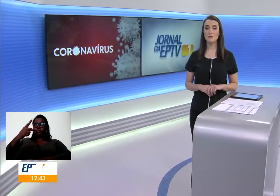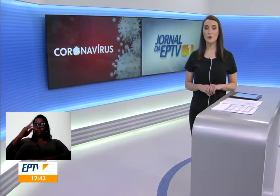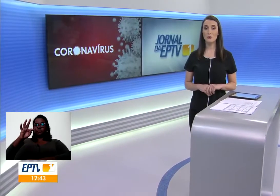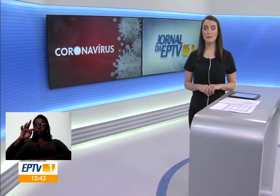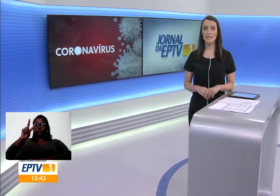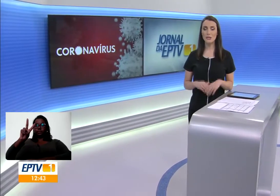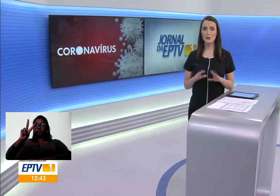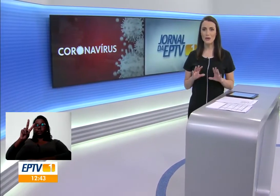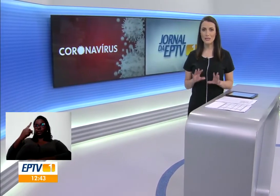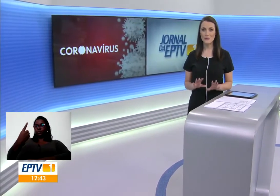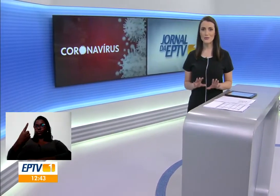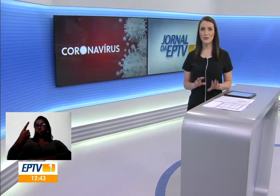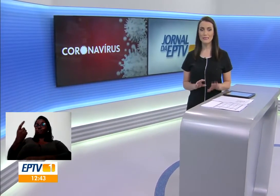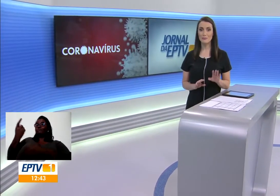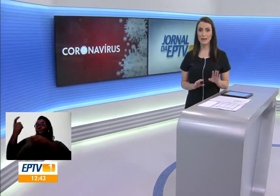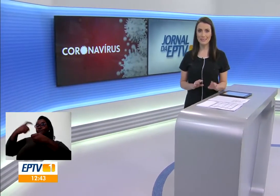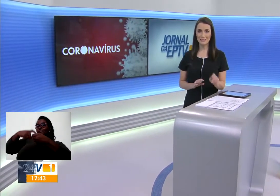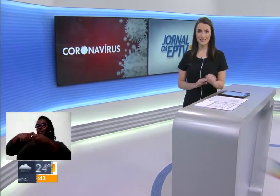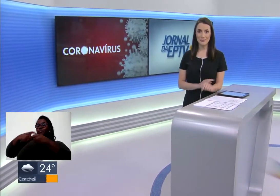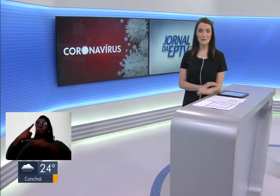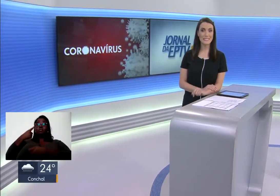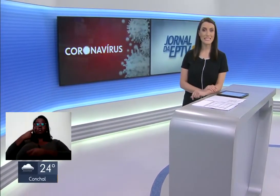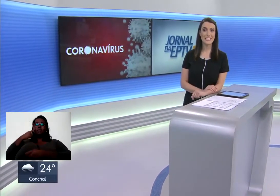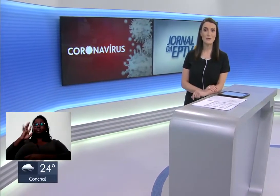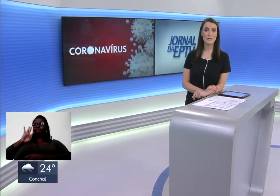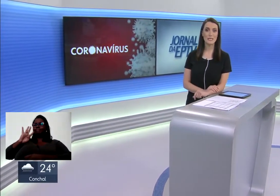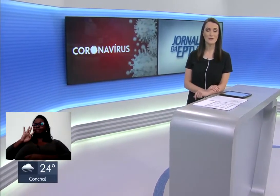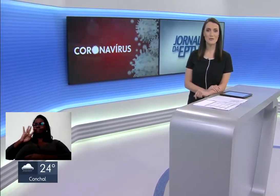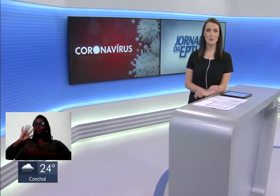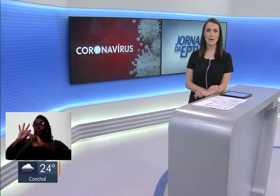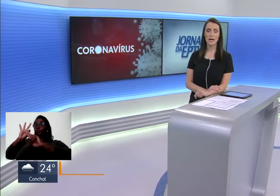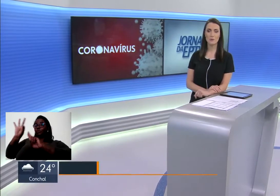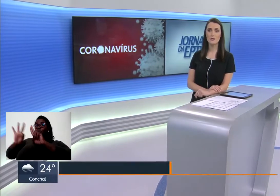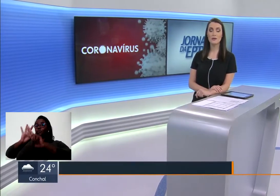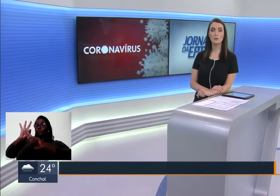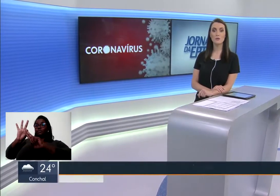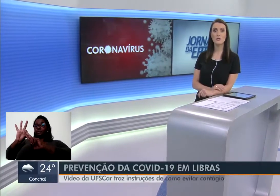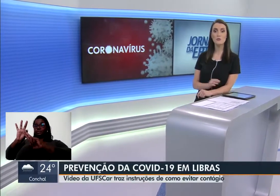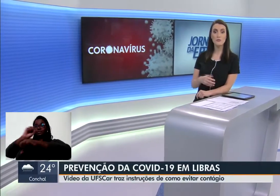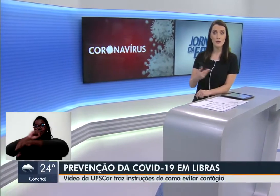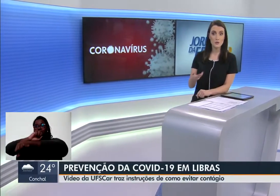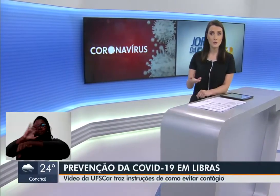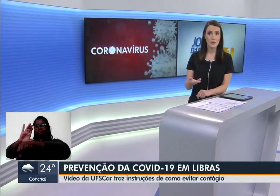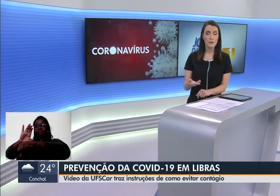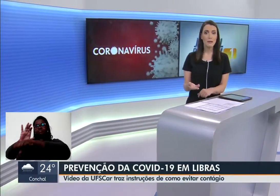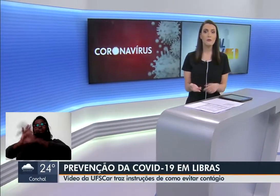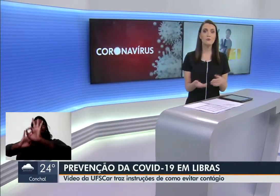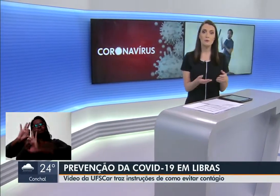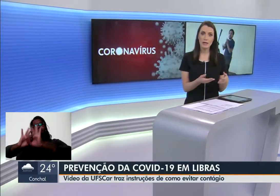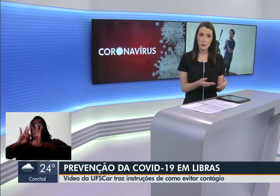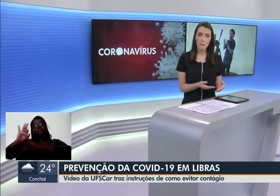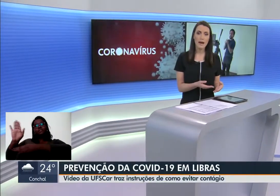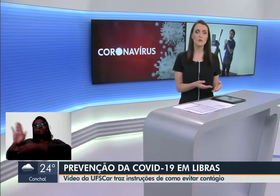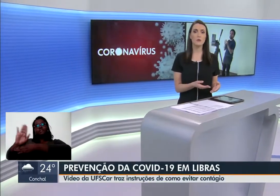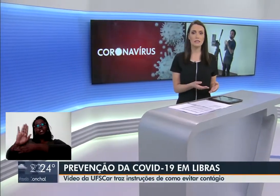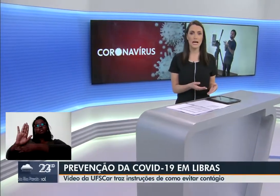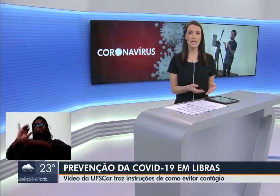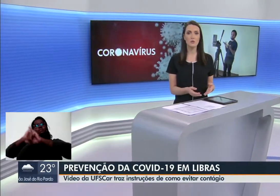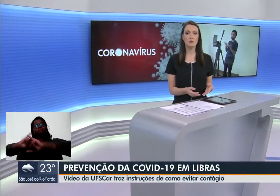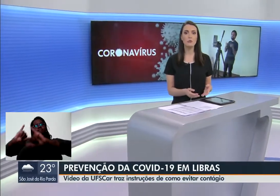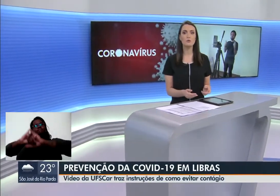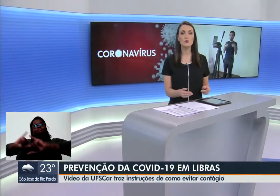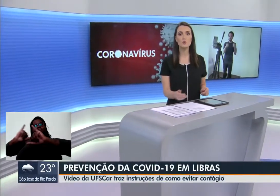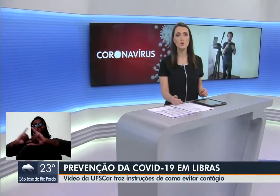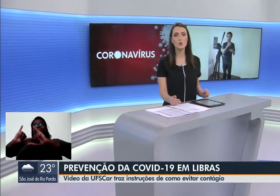EPTV1 de volta e olha só que bacana. A Universidade Federal de São Carlos está produzindo vídeos para informar com mais